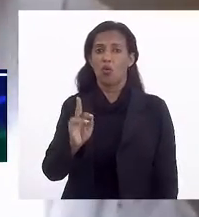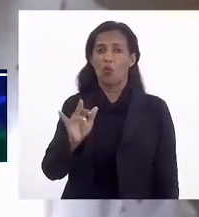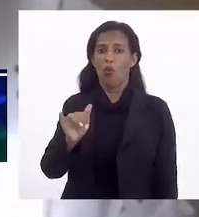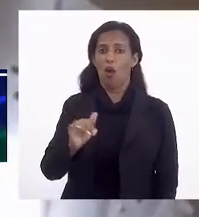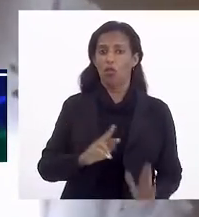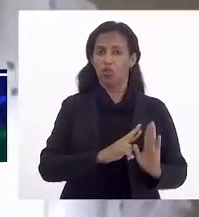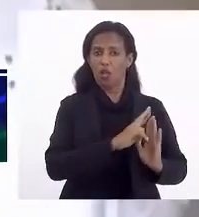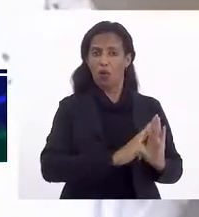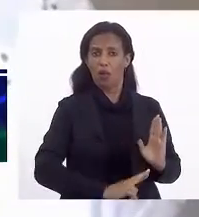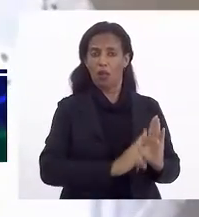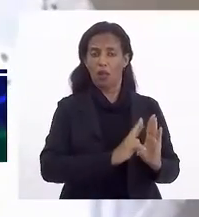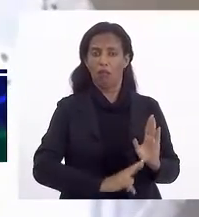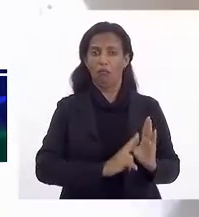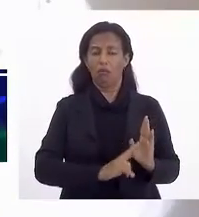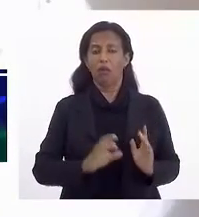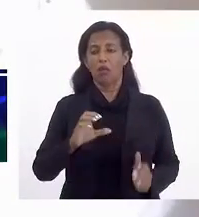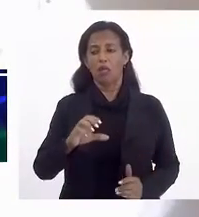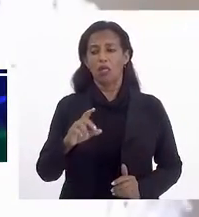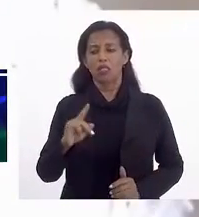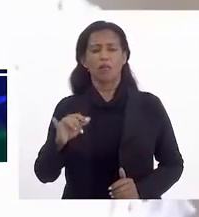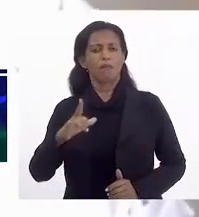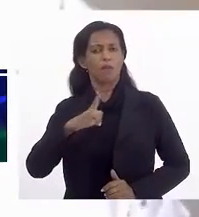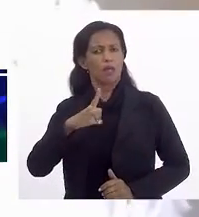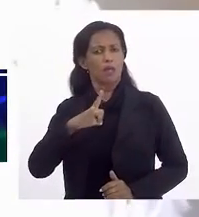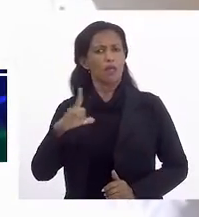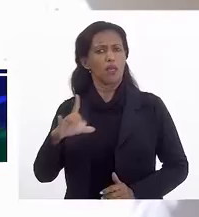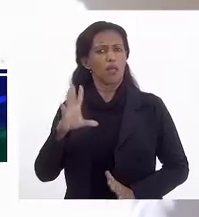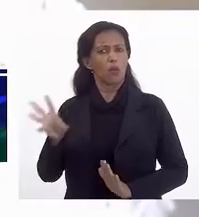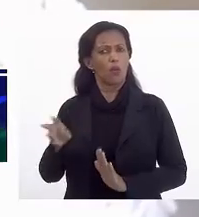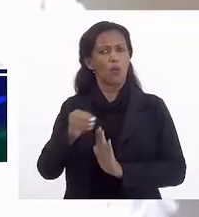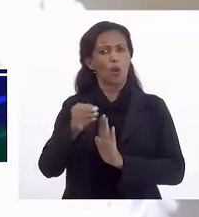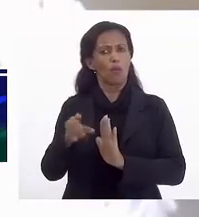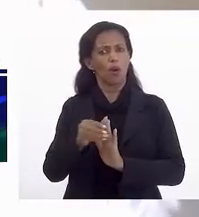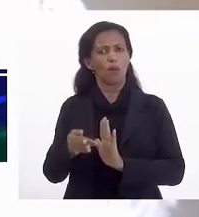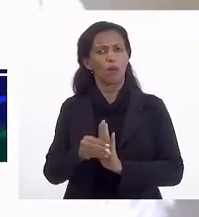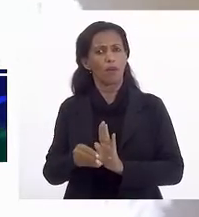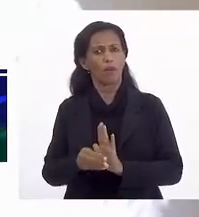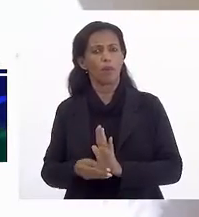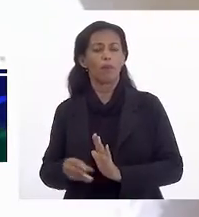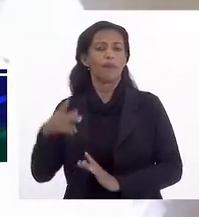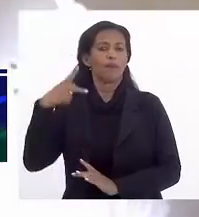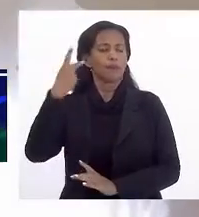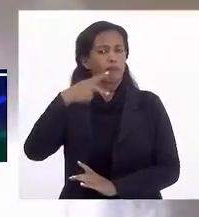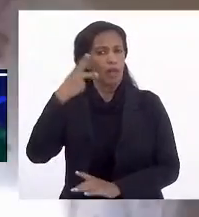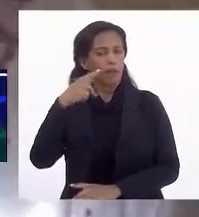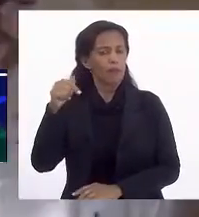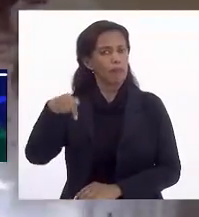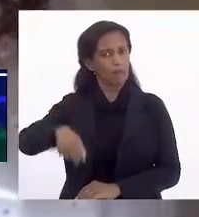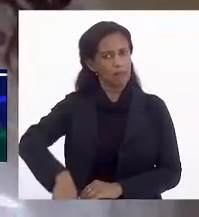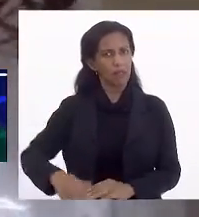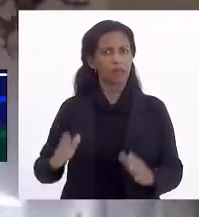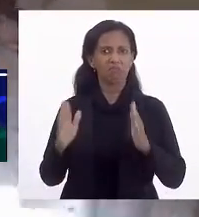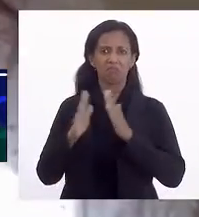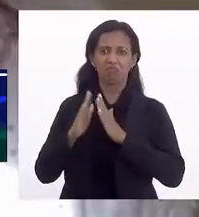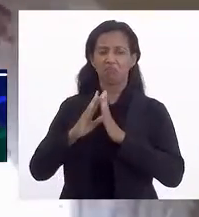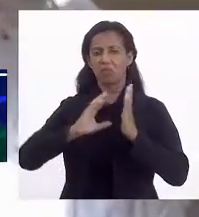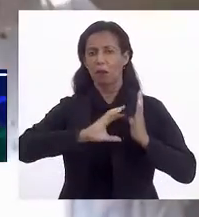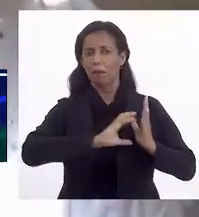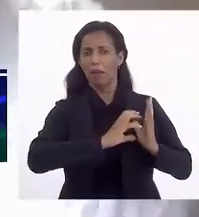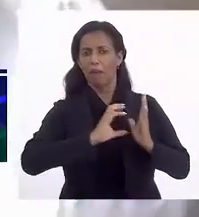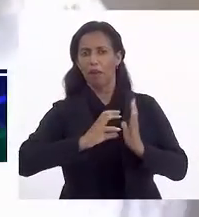é o relator, uma CPI que conta com a adesão de diversos parlamentares aqui de